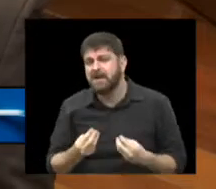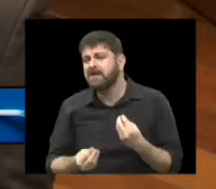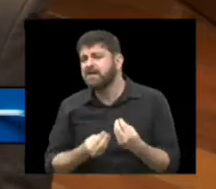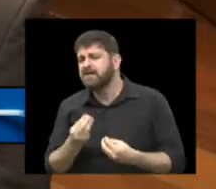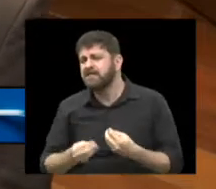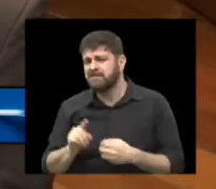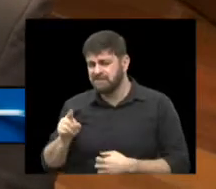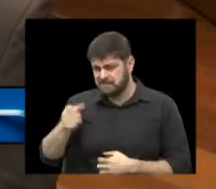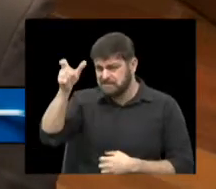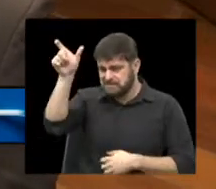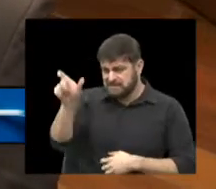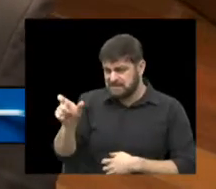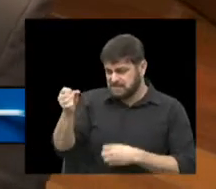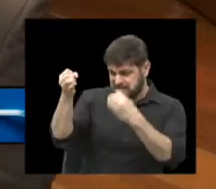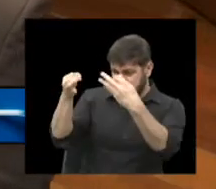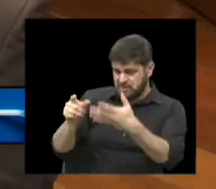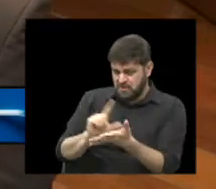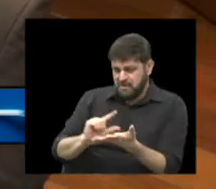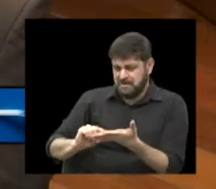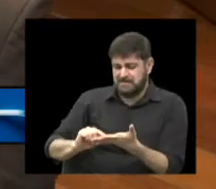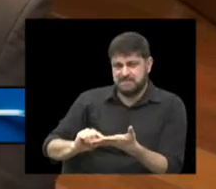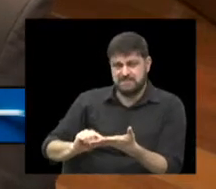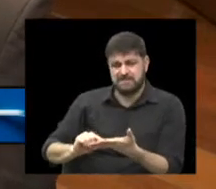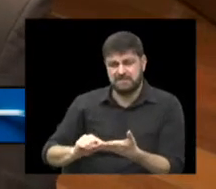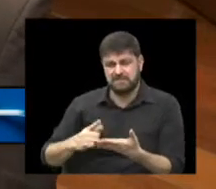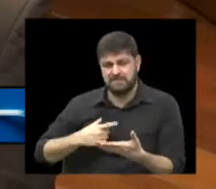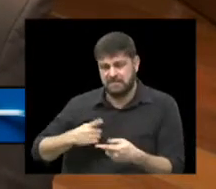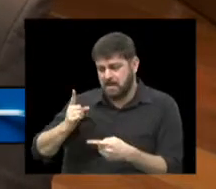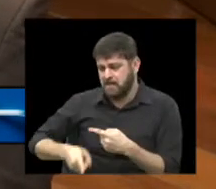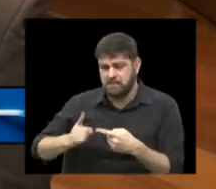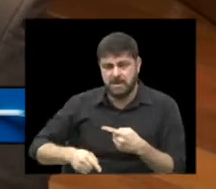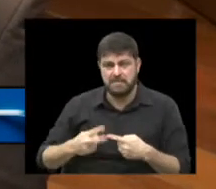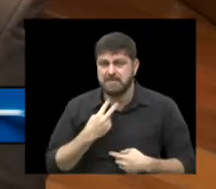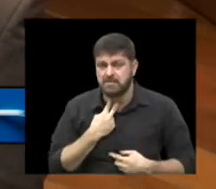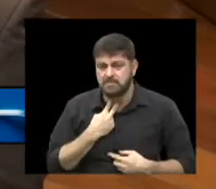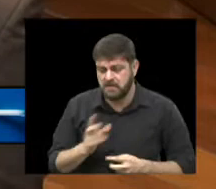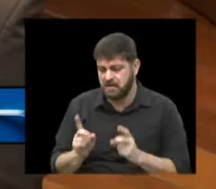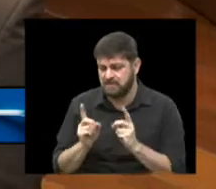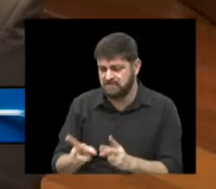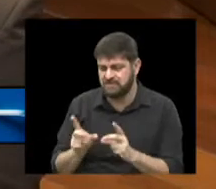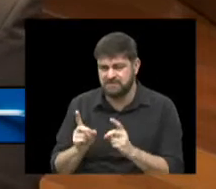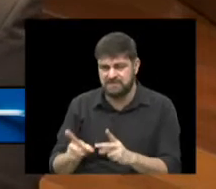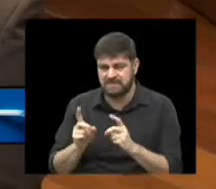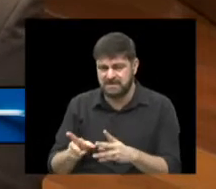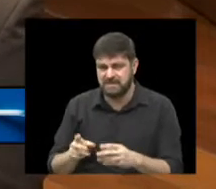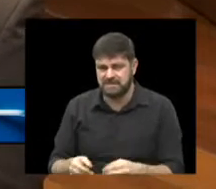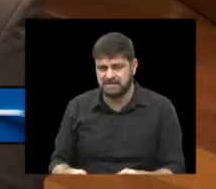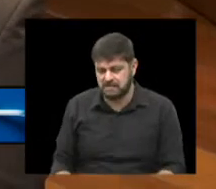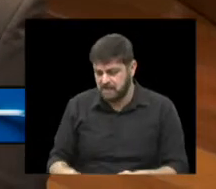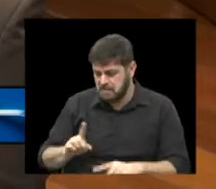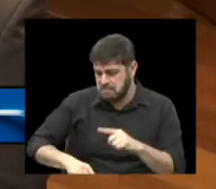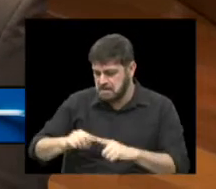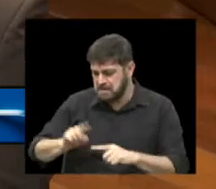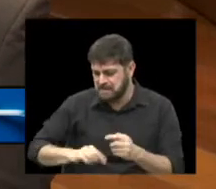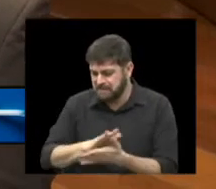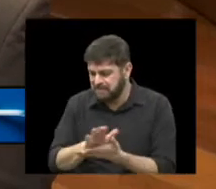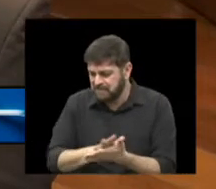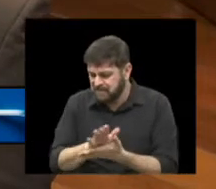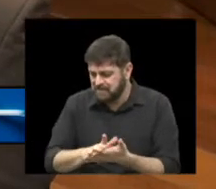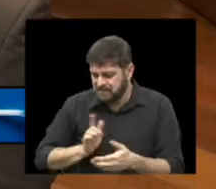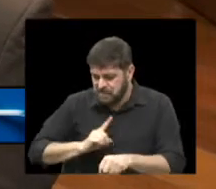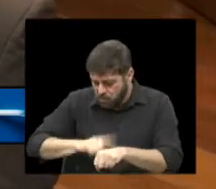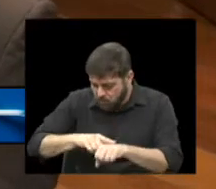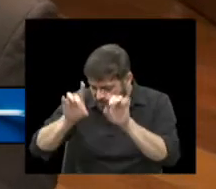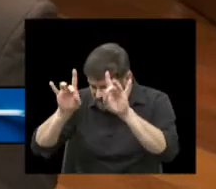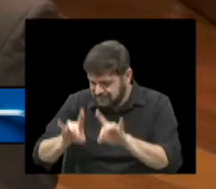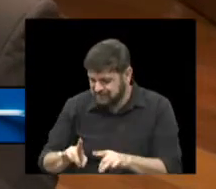senhor acaba de mencionar um artigo que é proibido a compra e venda de produtos, mesmo com horário especial.